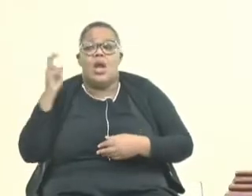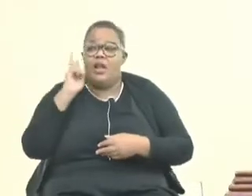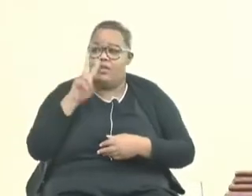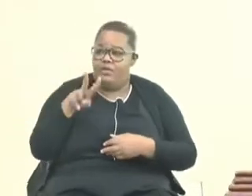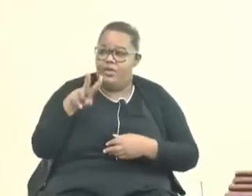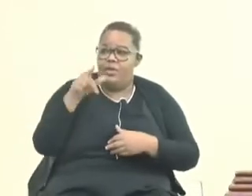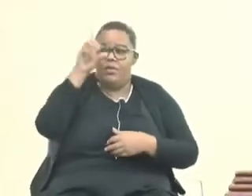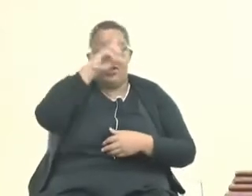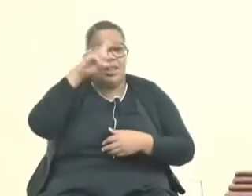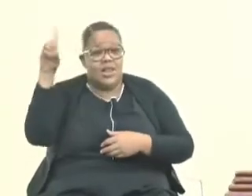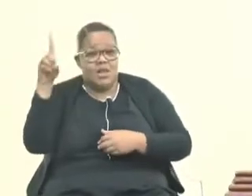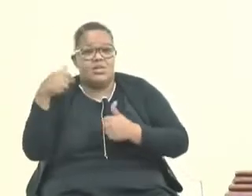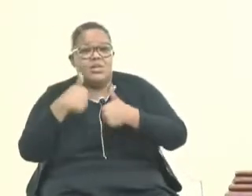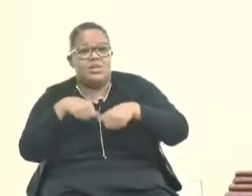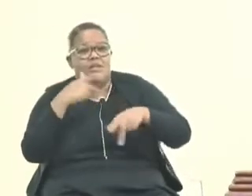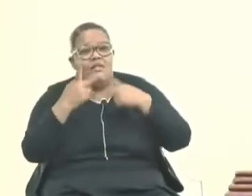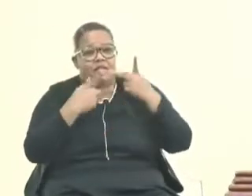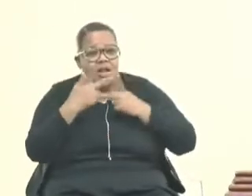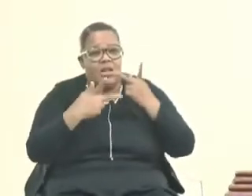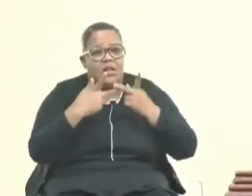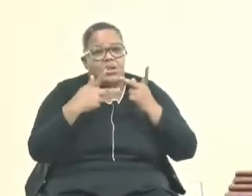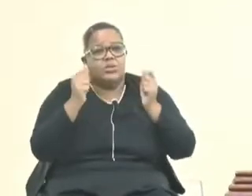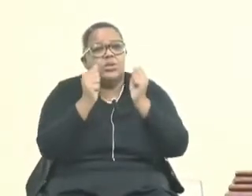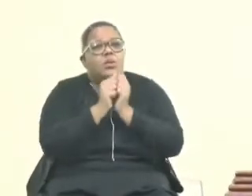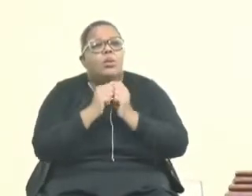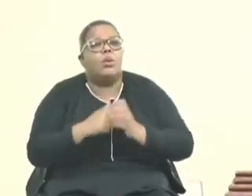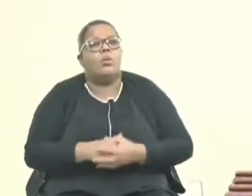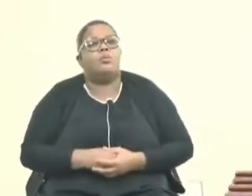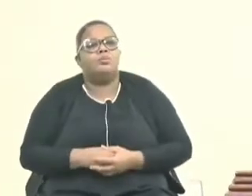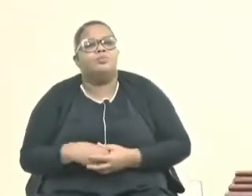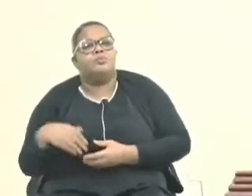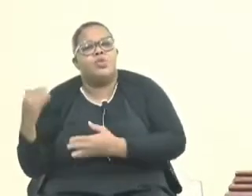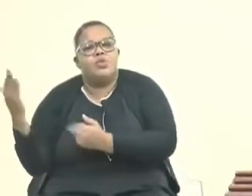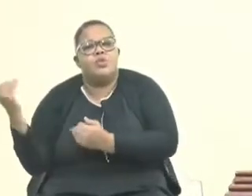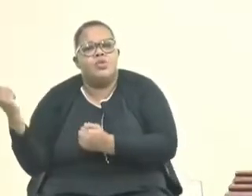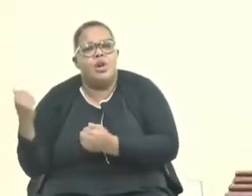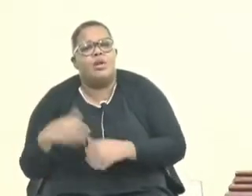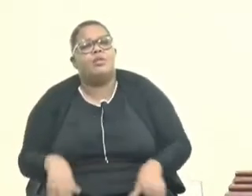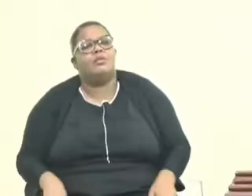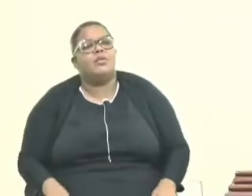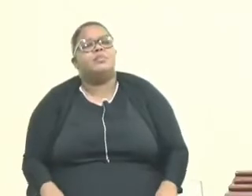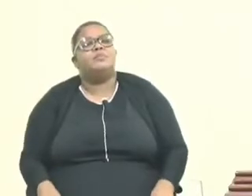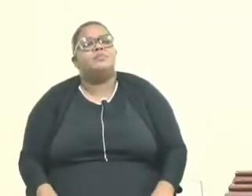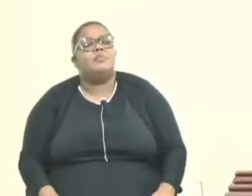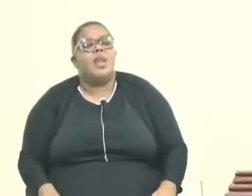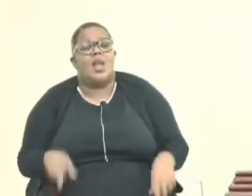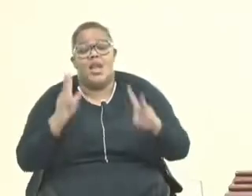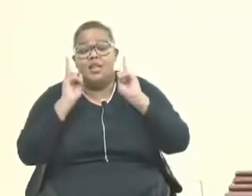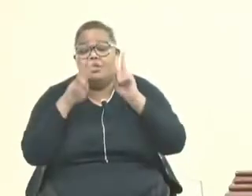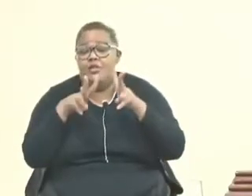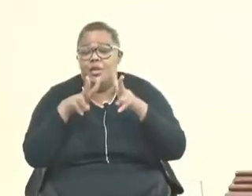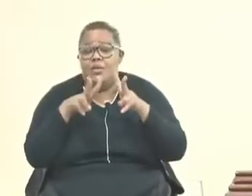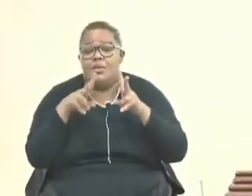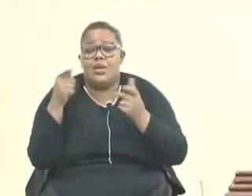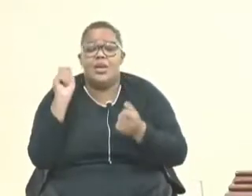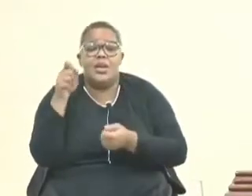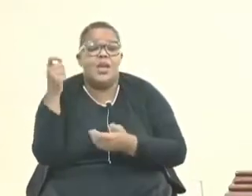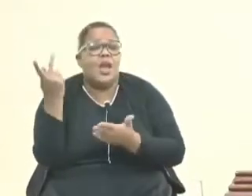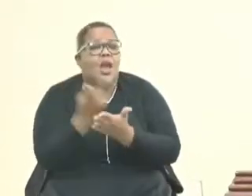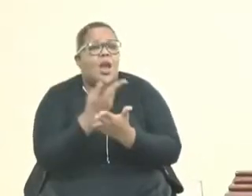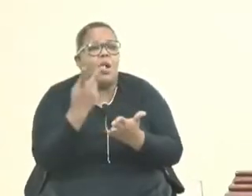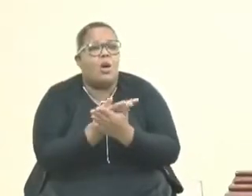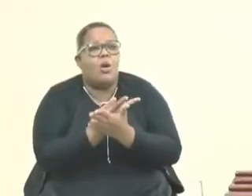tô assim agora Menina eu vou te ensinar ouvir a Deus ele não ficou ressentido ele sabia ele achou o seu erro quando o